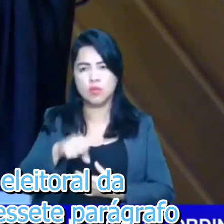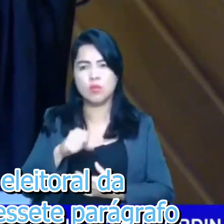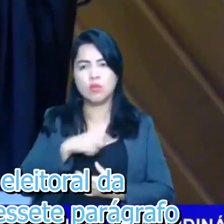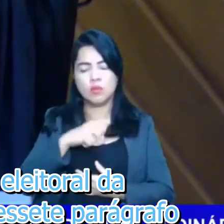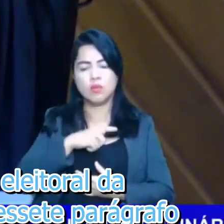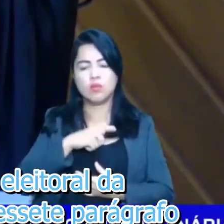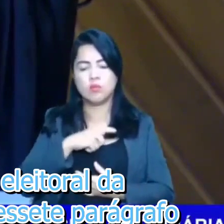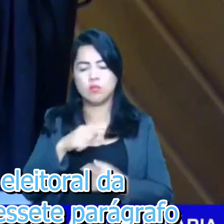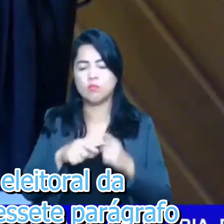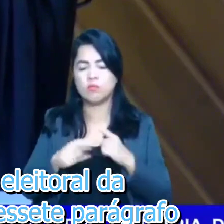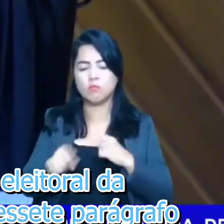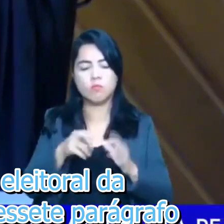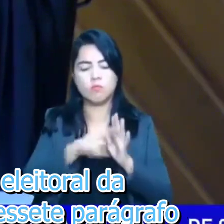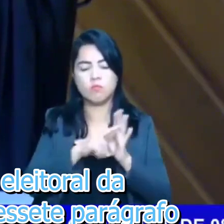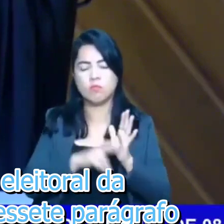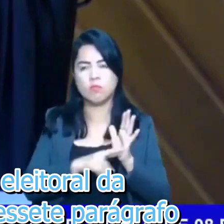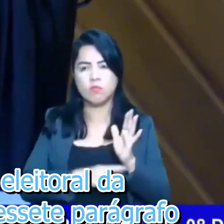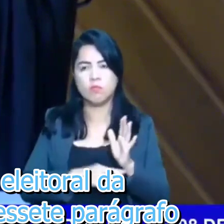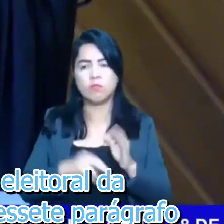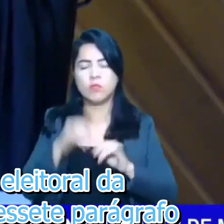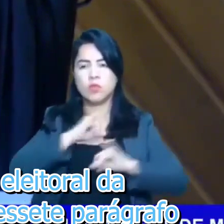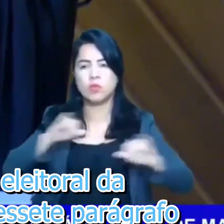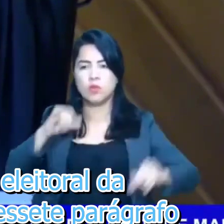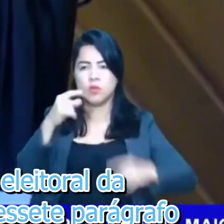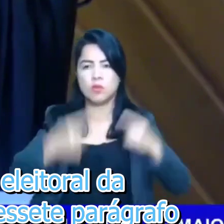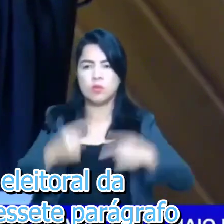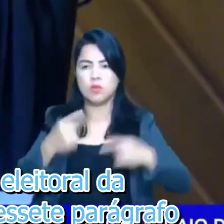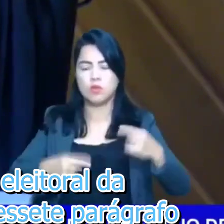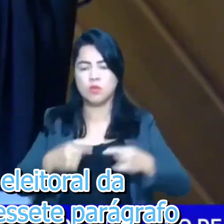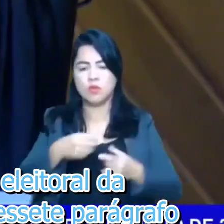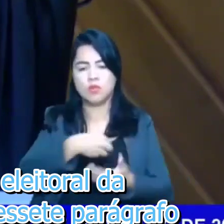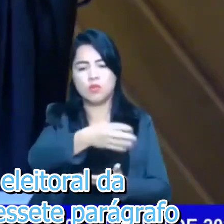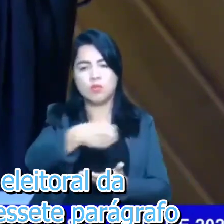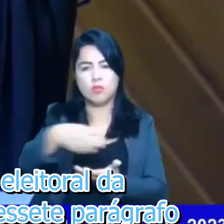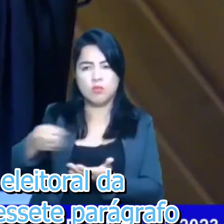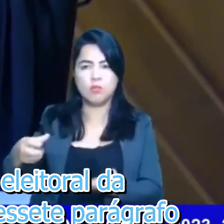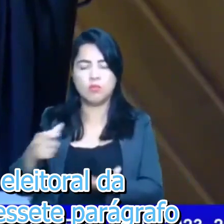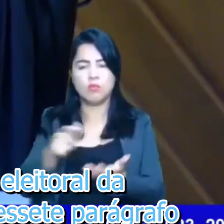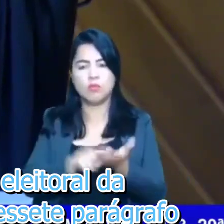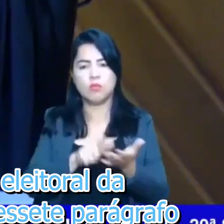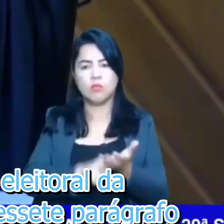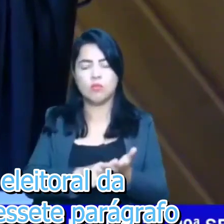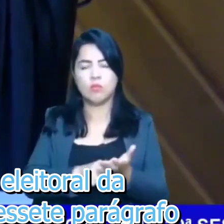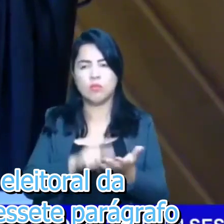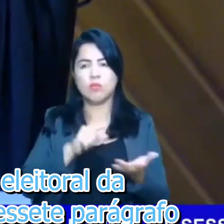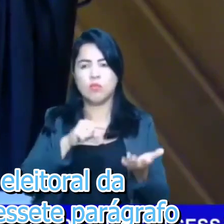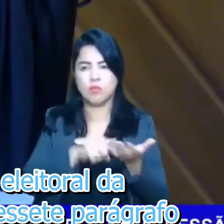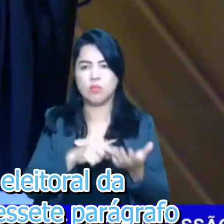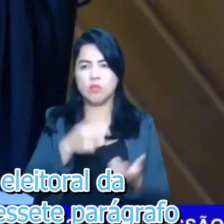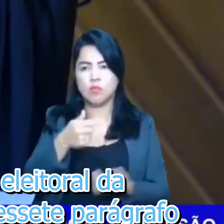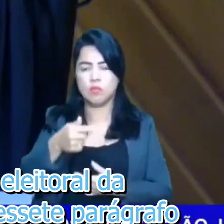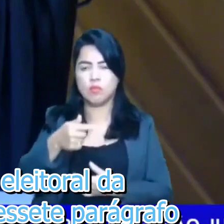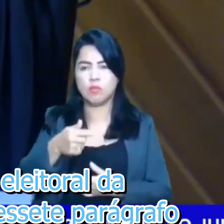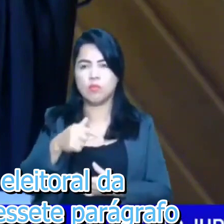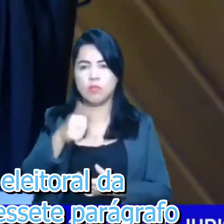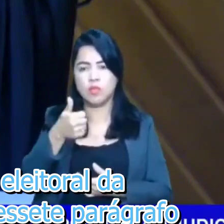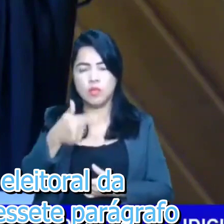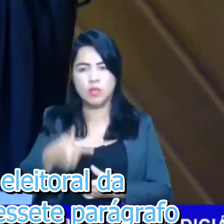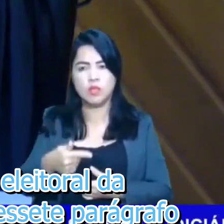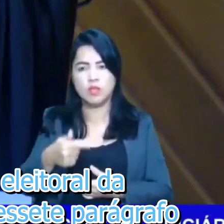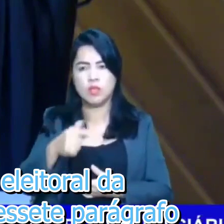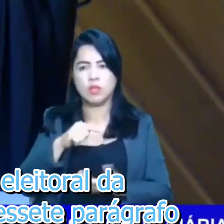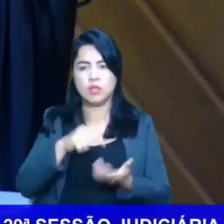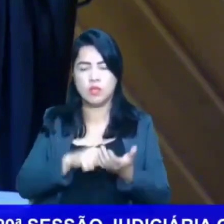configurada a irregularidade na propaganda eleitoral da modalidade derramamento de santinho, ainda prevista no artigo 17,